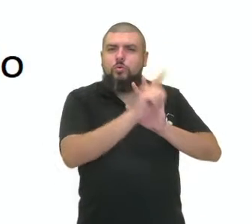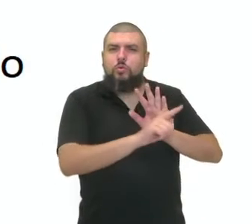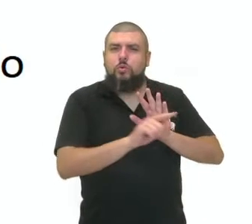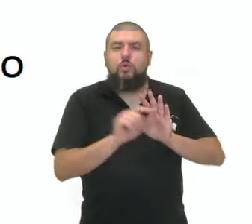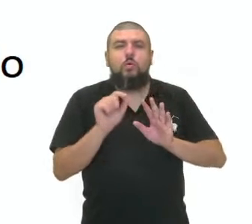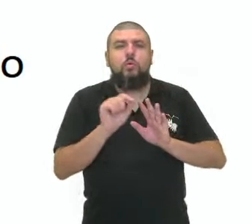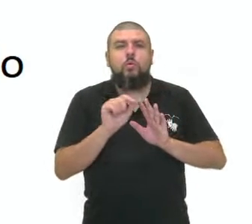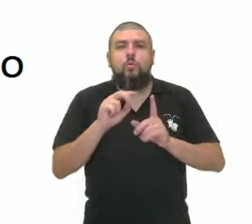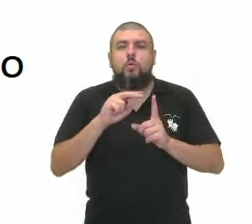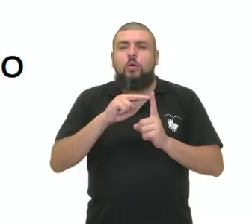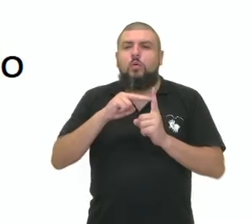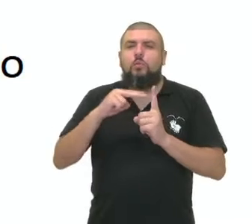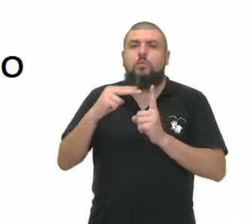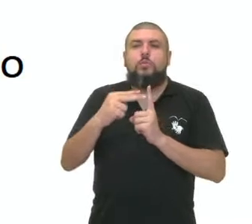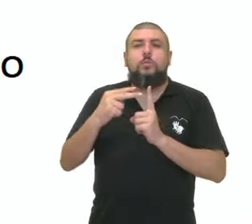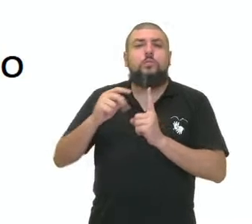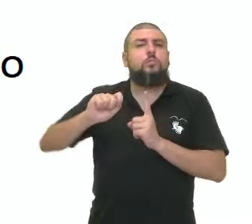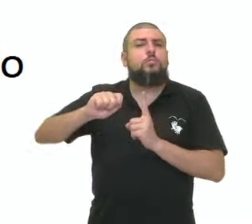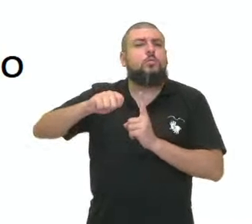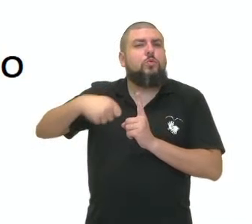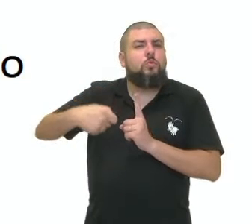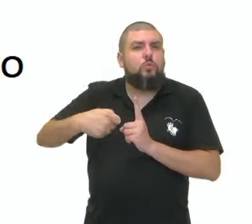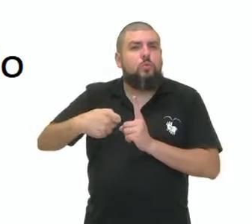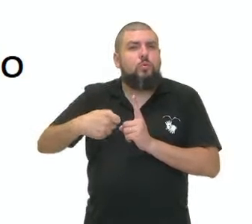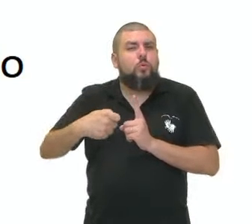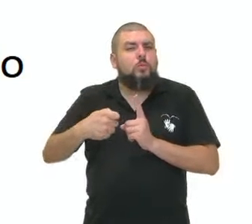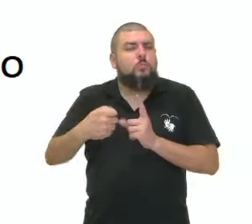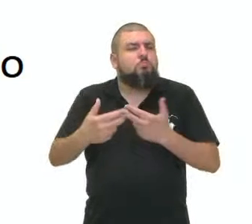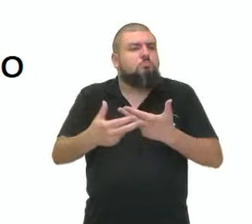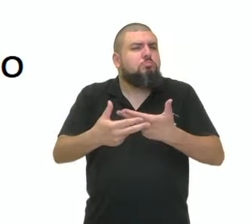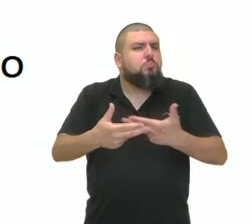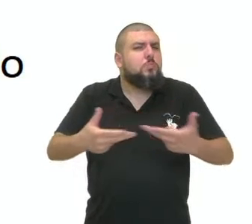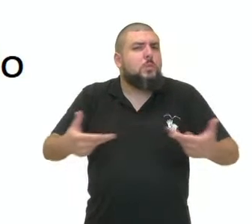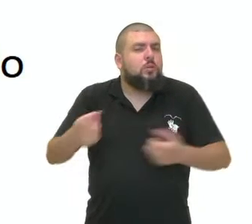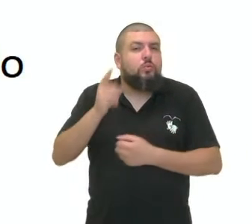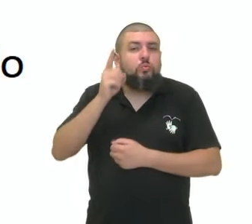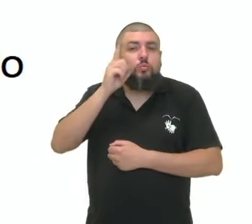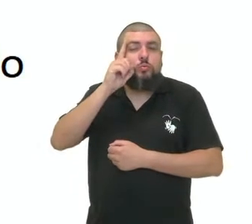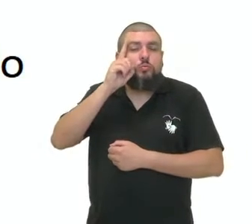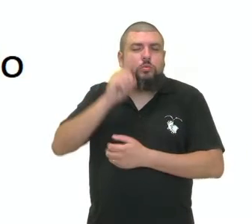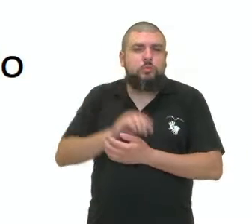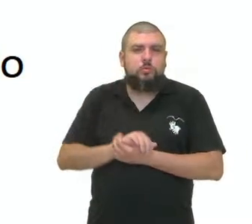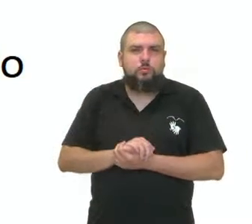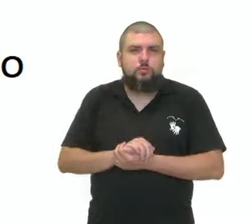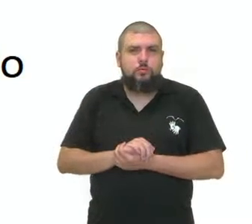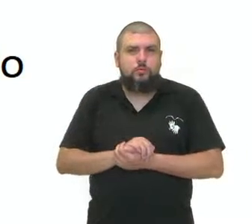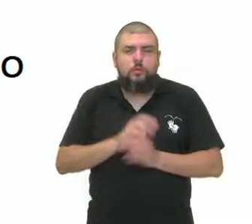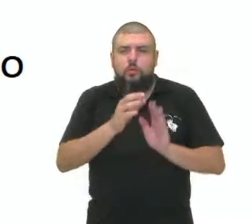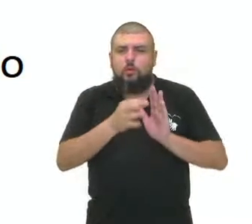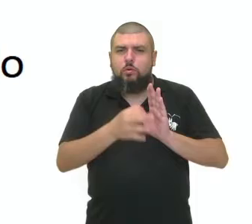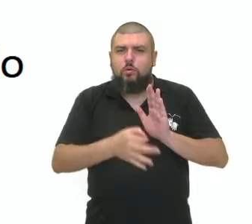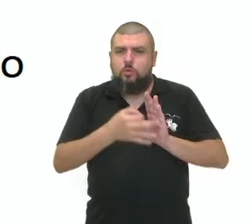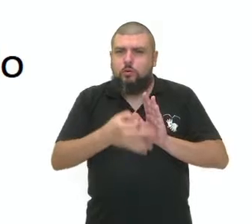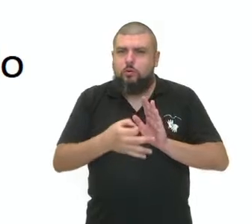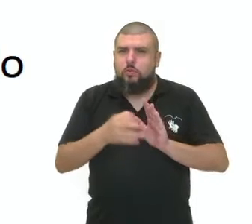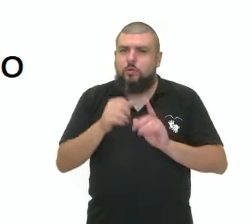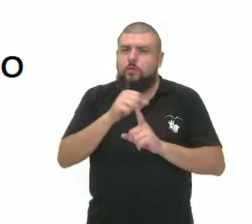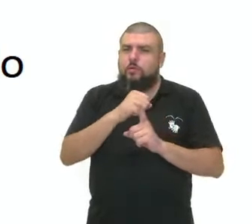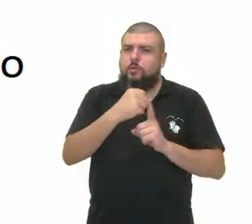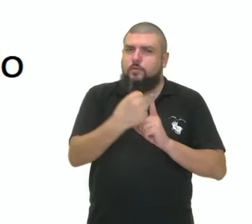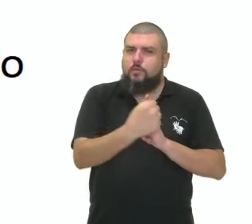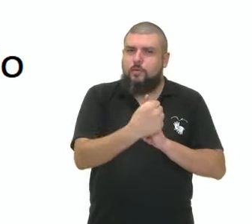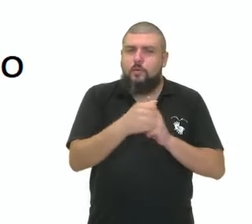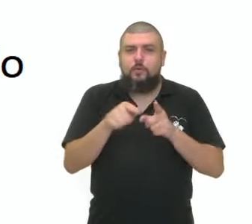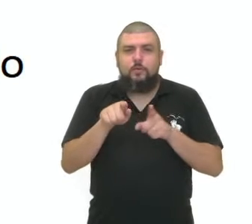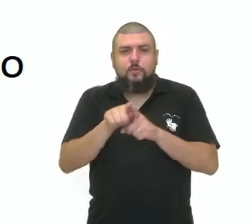situações cotidianas, fazendo então uma crítica social, uma crítica política, e emprega humor e sátira para fazer